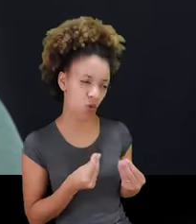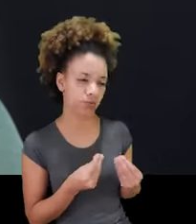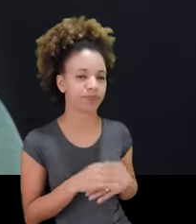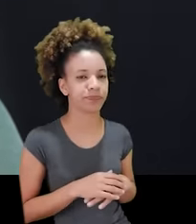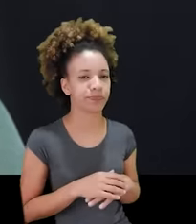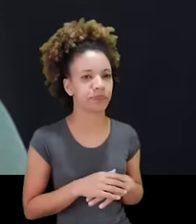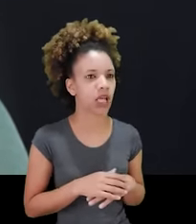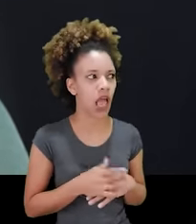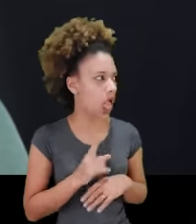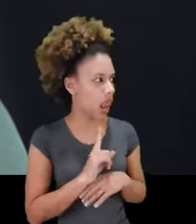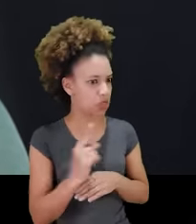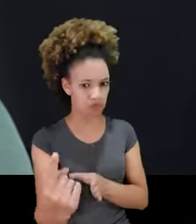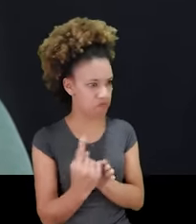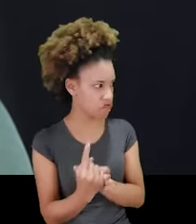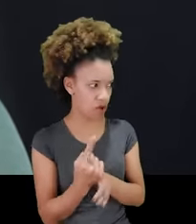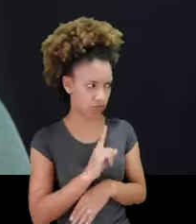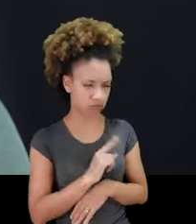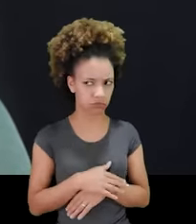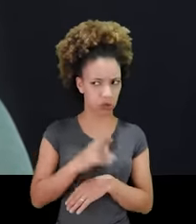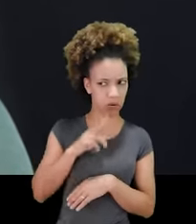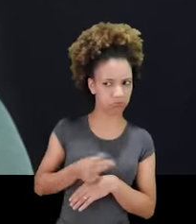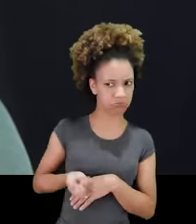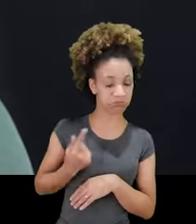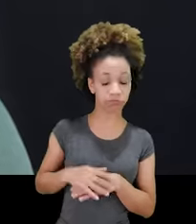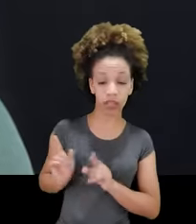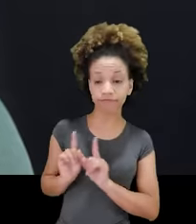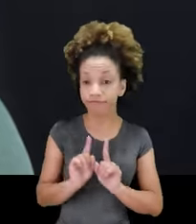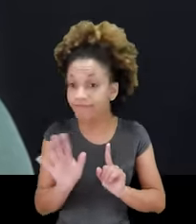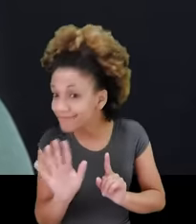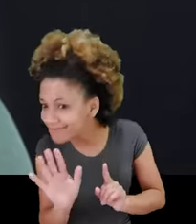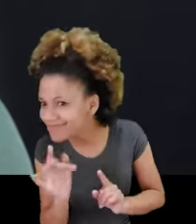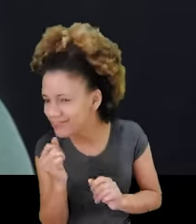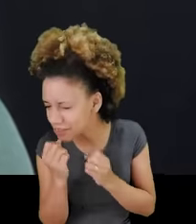falei, ela não veio até mim. Ok. Já achei estranho. Falei, oi, tudo bem?